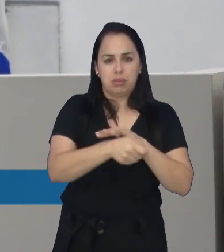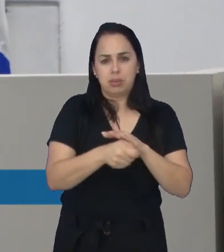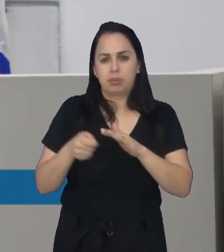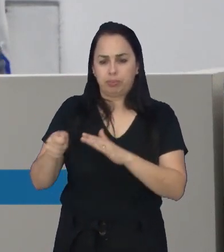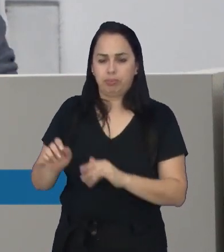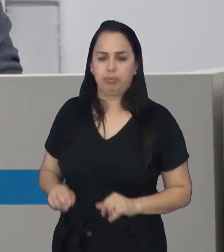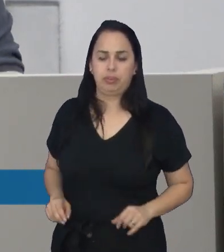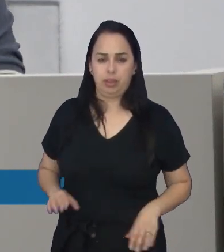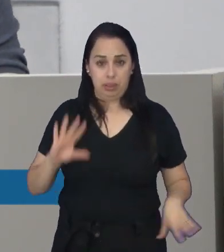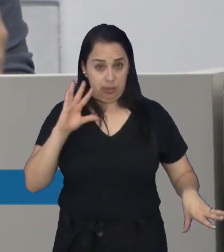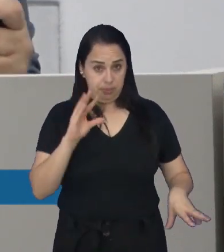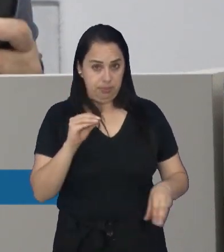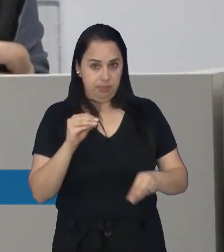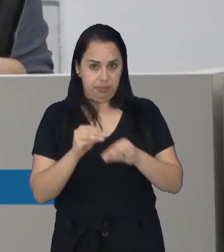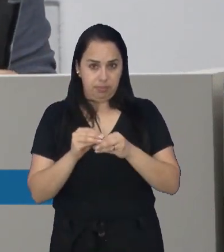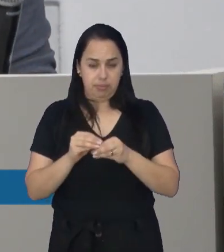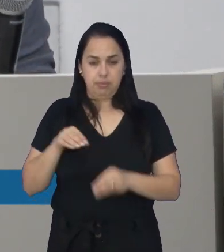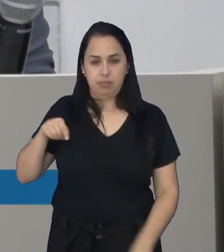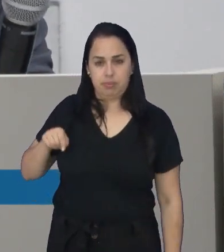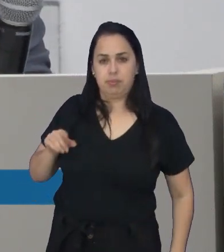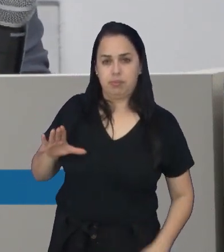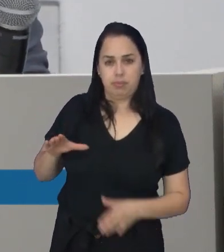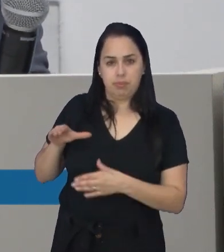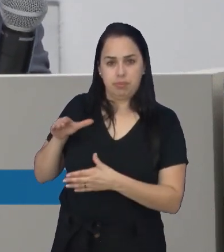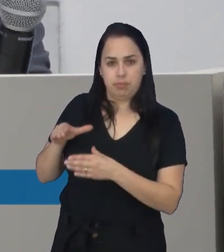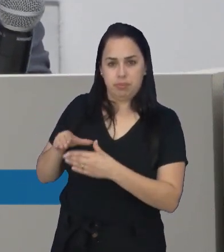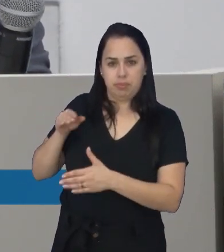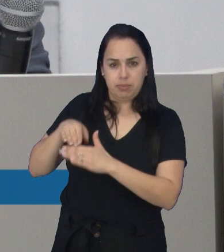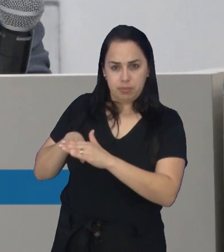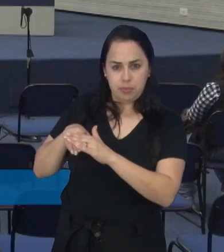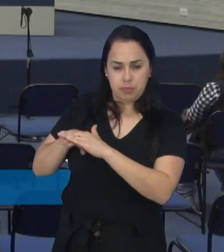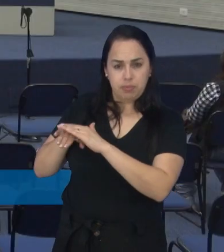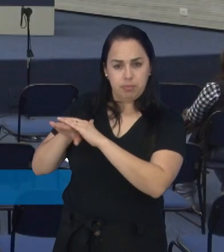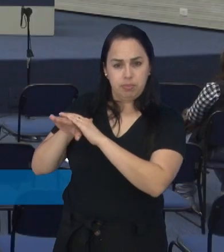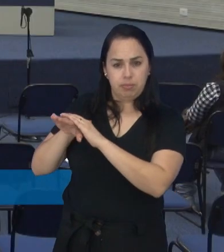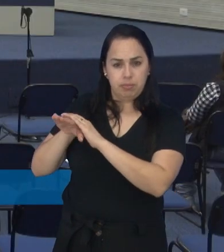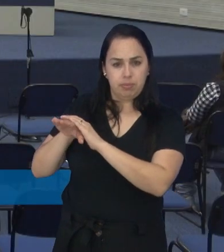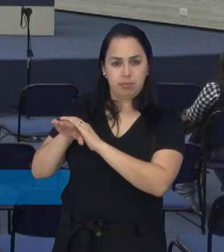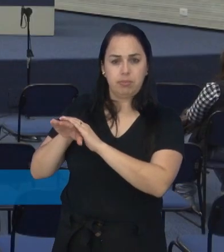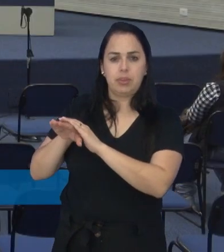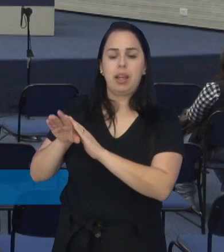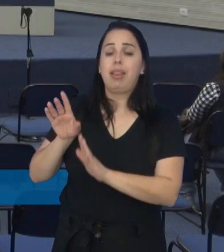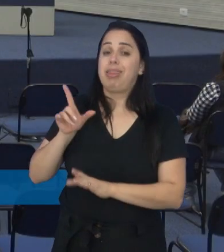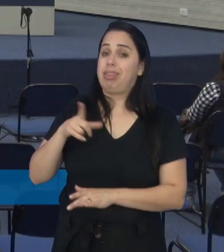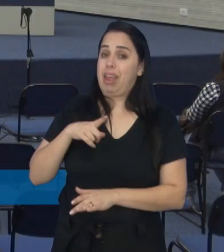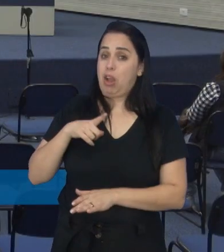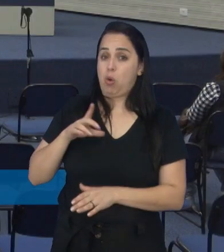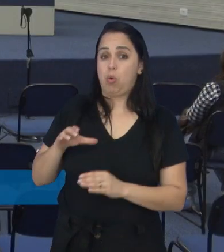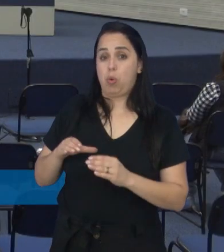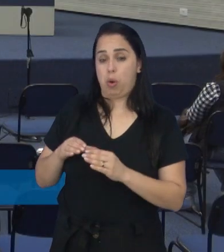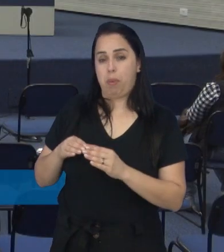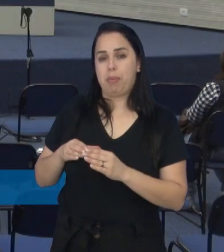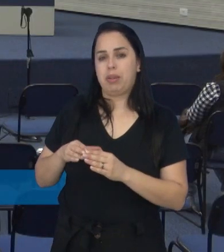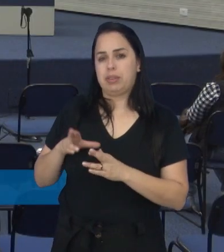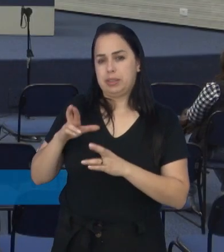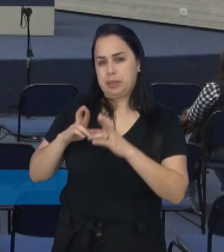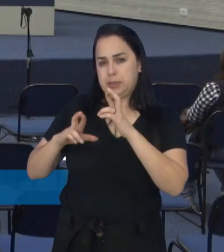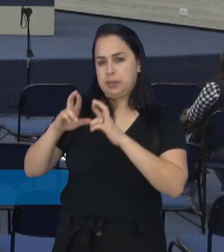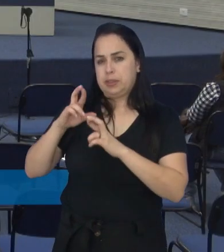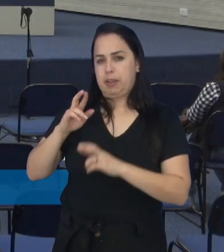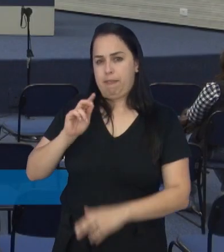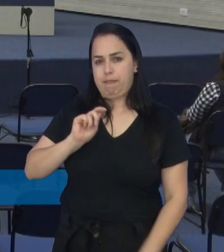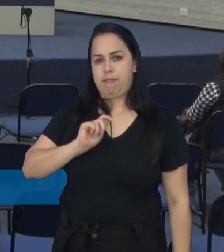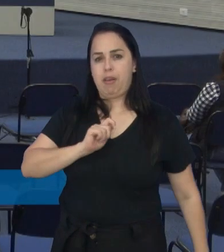um lençol complementando o Fundo Municipal dentro do cmdu tem o conselho gestor do fundo né que tem participação